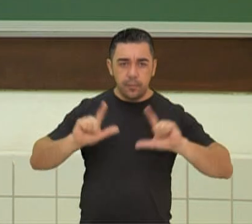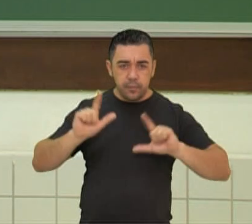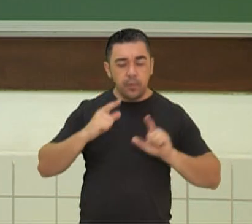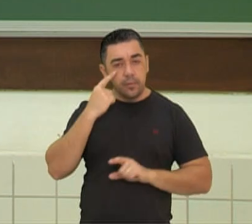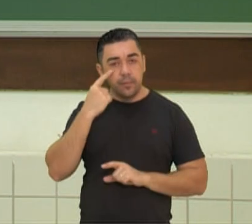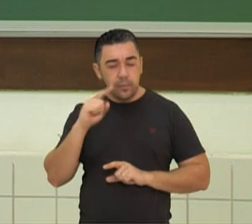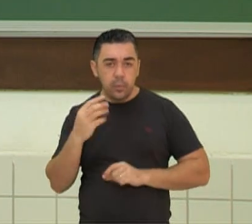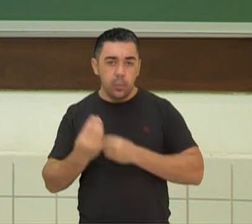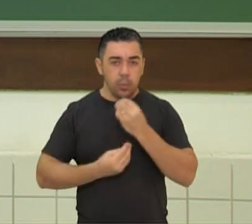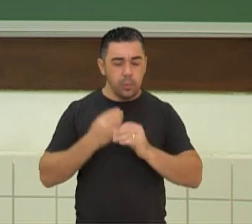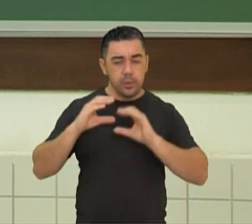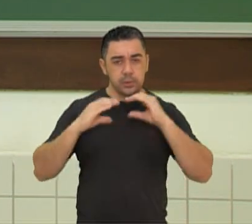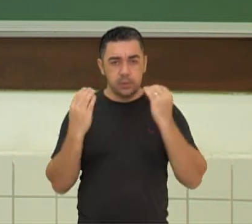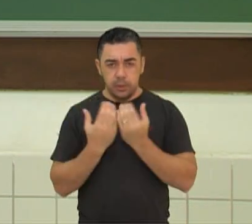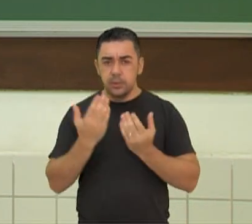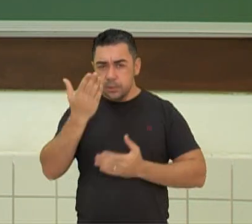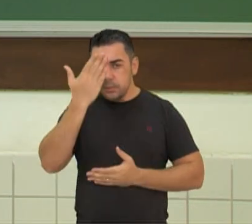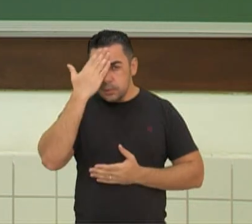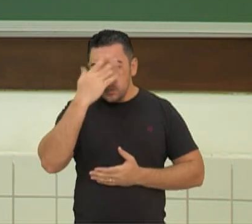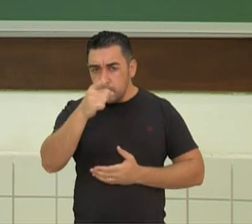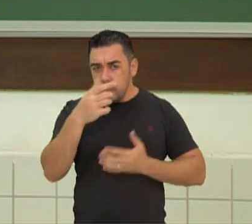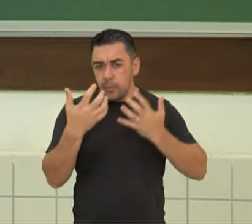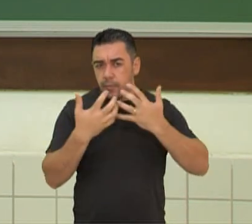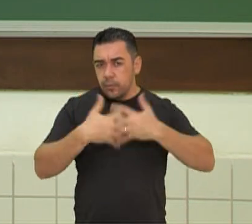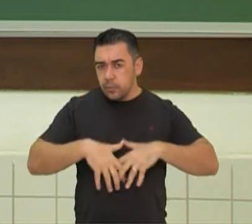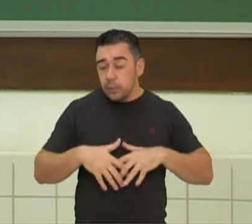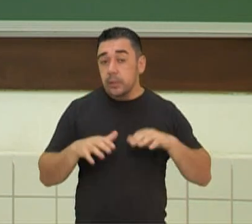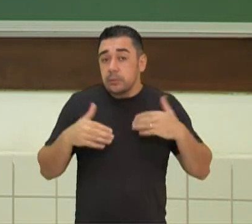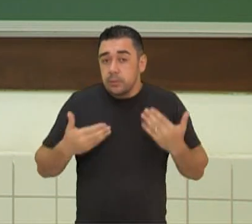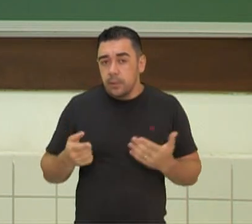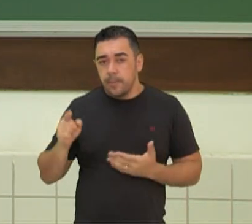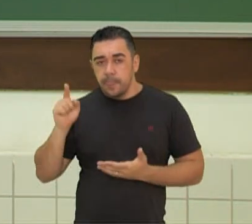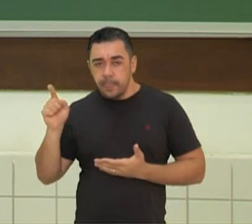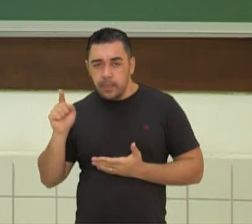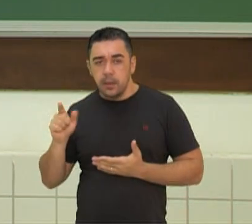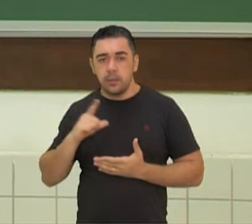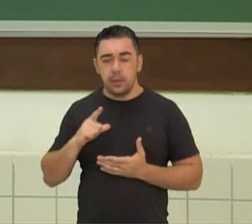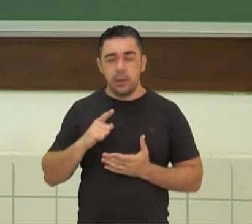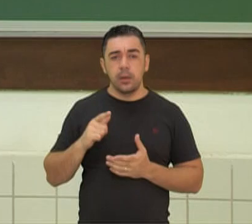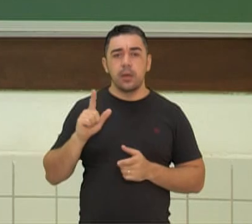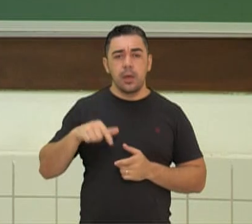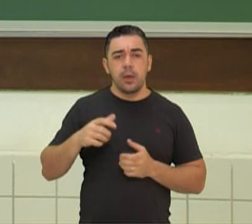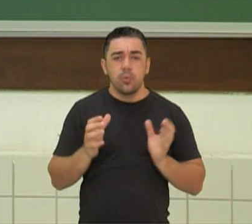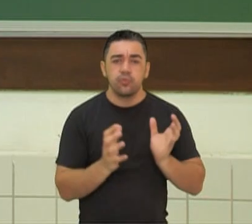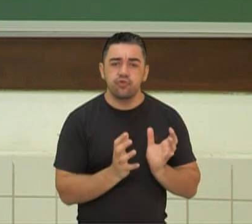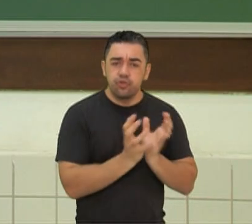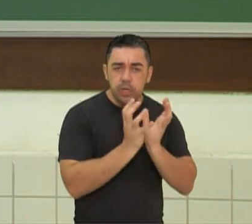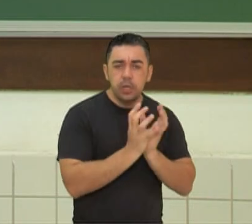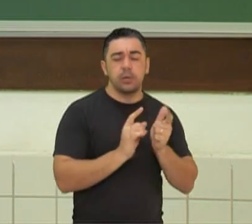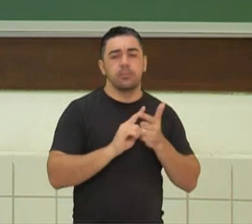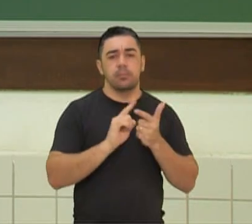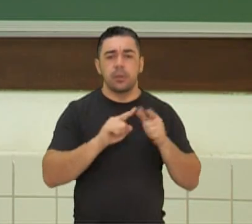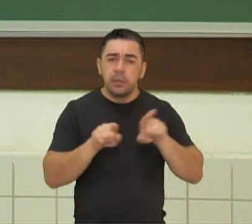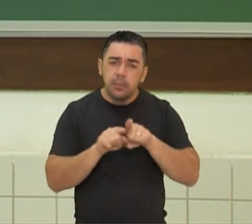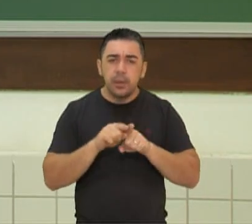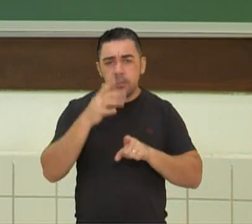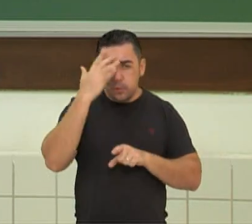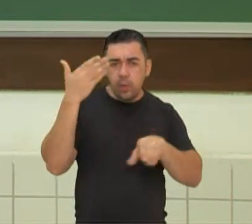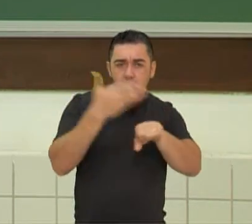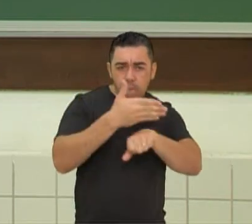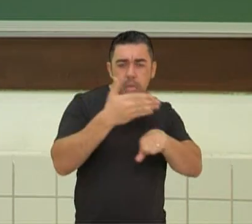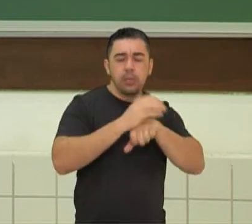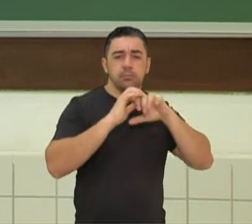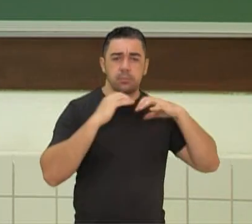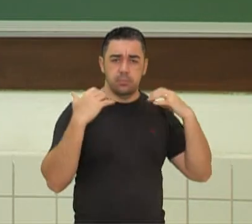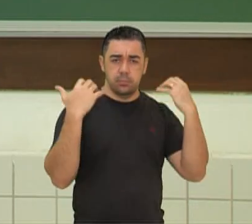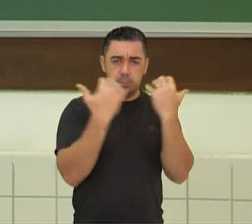viu um estádio, sabe como funciona, né? Então, eles, os jogadores, o povo ali do estádio, né, quem frequenta,